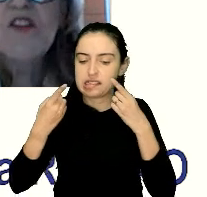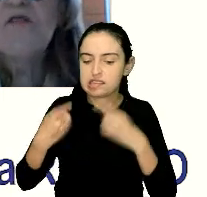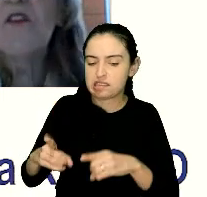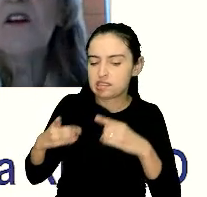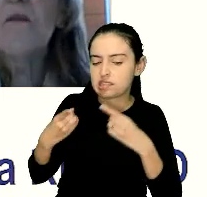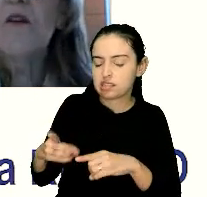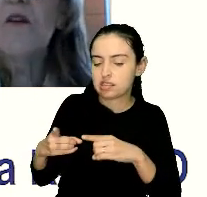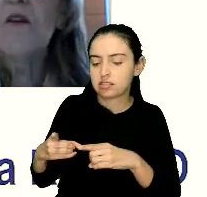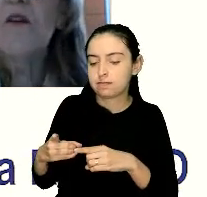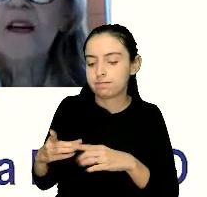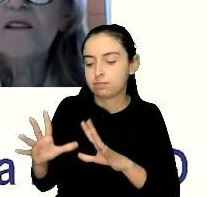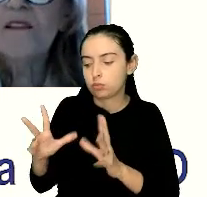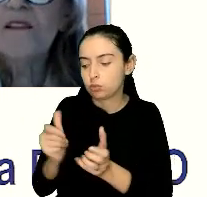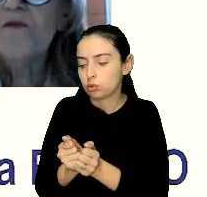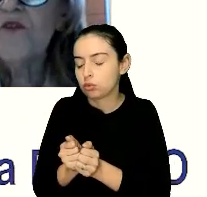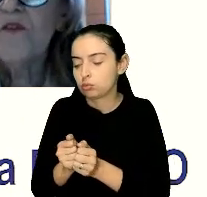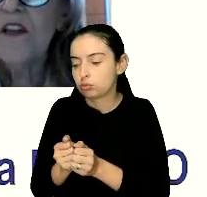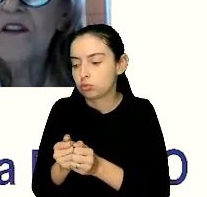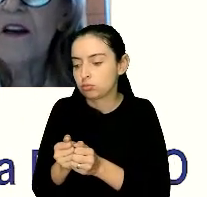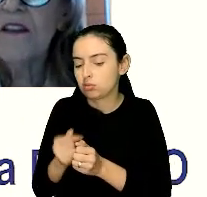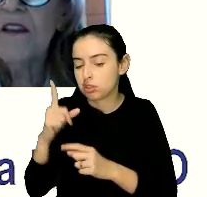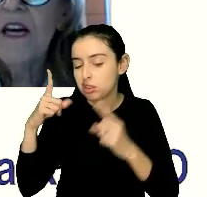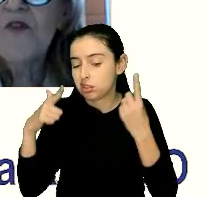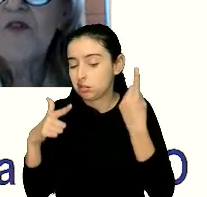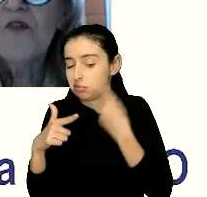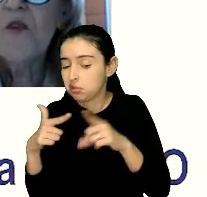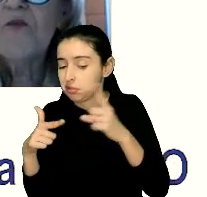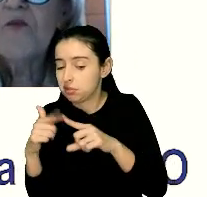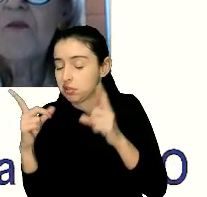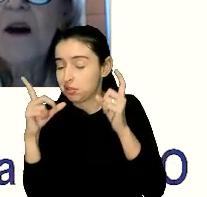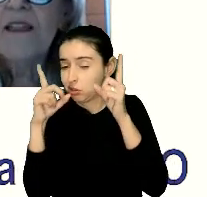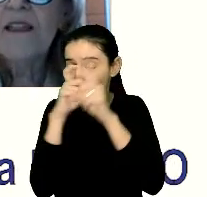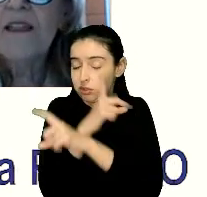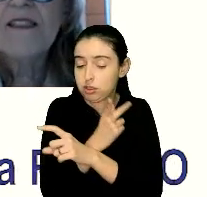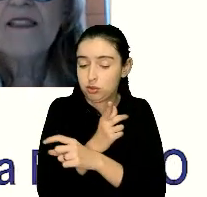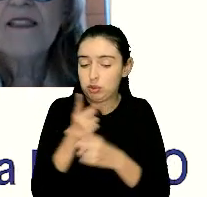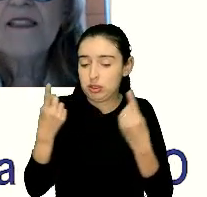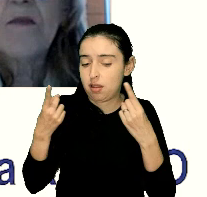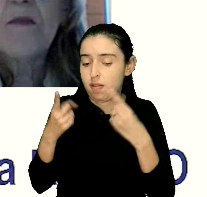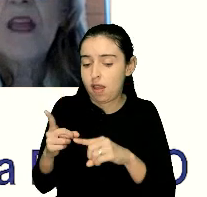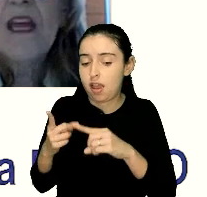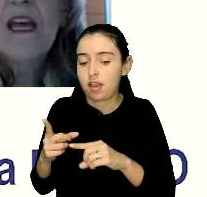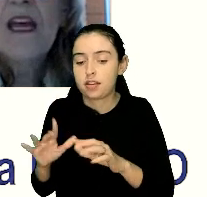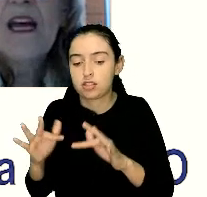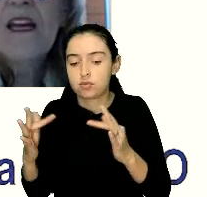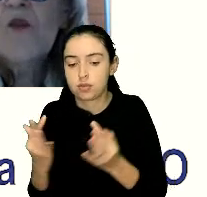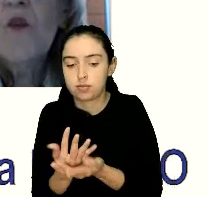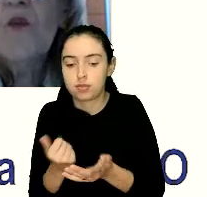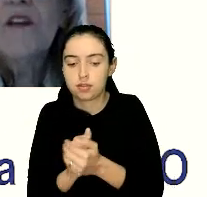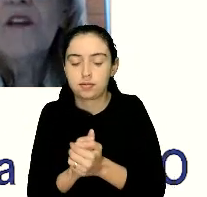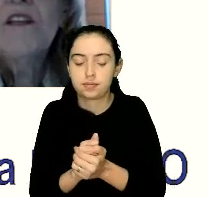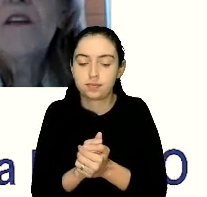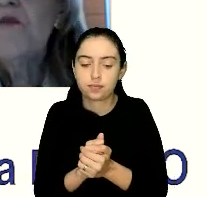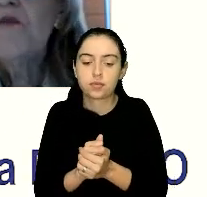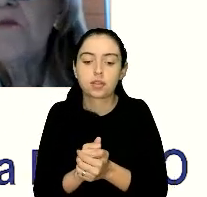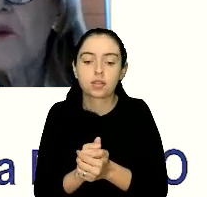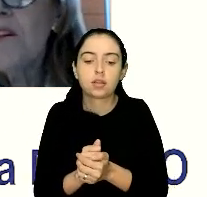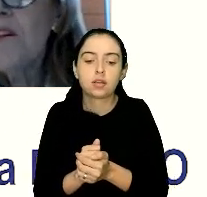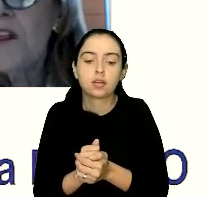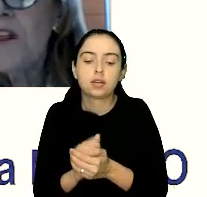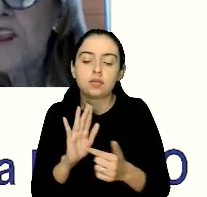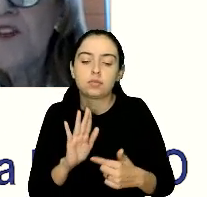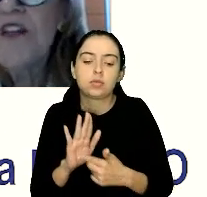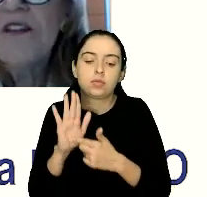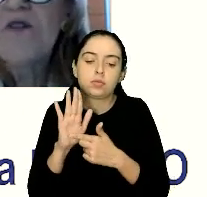próprio meio científico, ela é meio complicada, né? Você sofre ataque dos seus próprios pares, né? Eu coloco aqui que